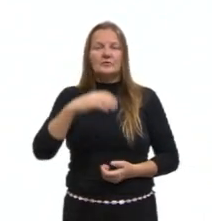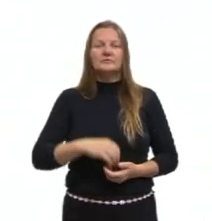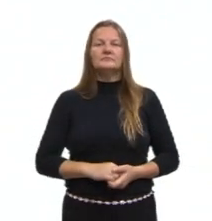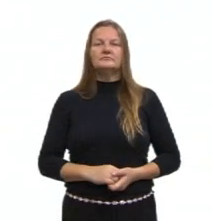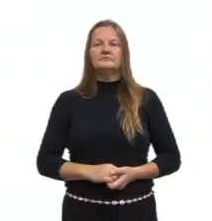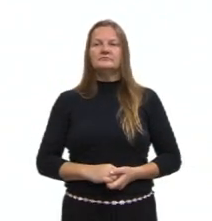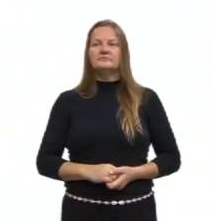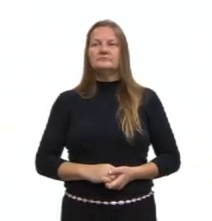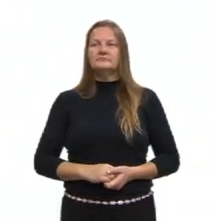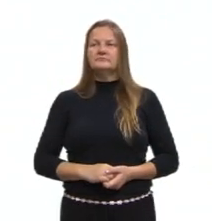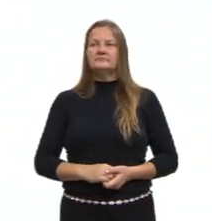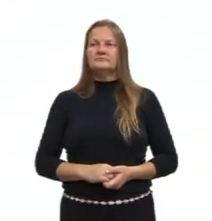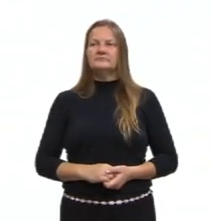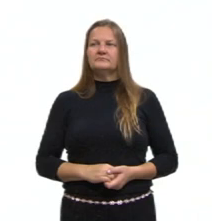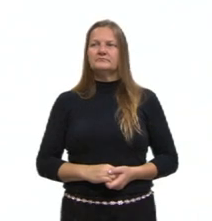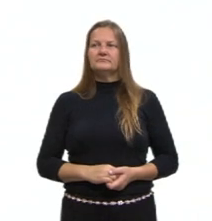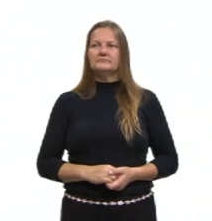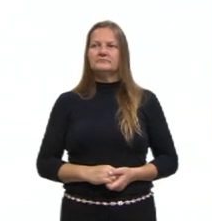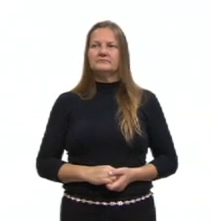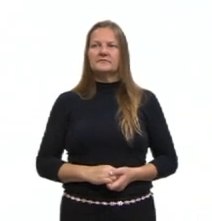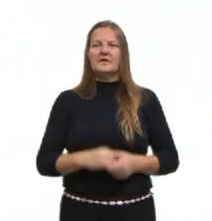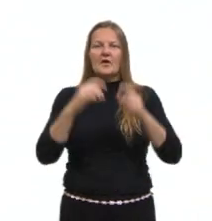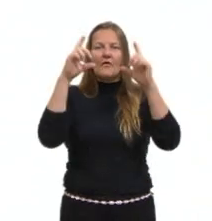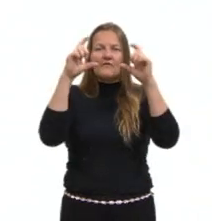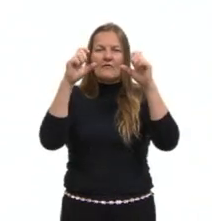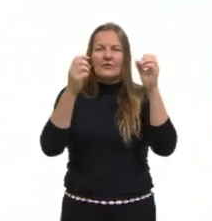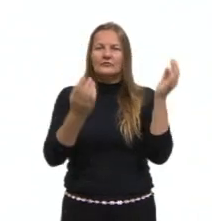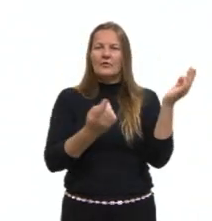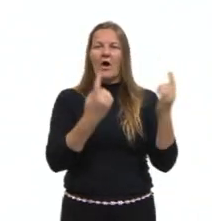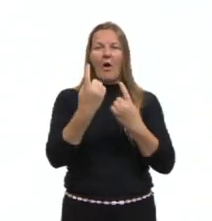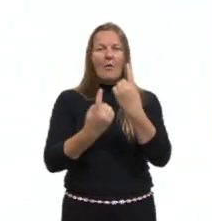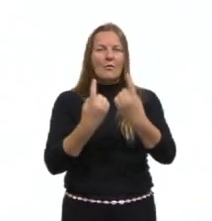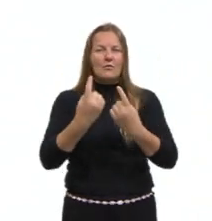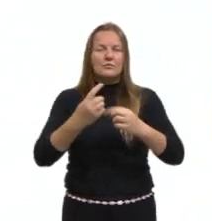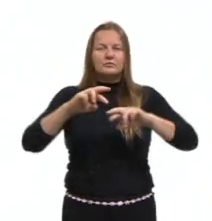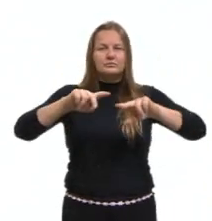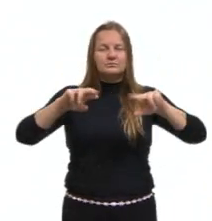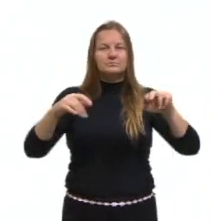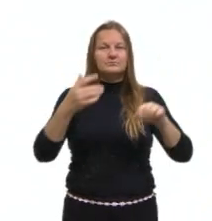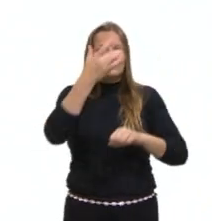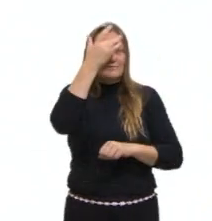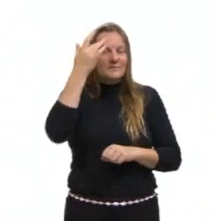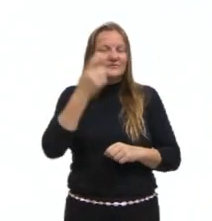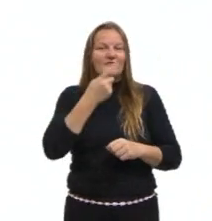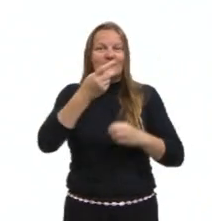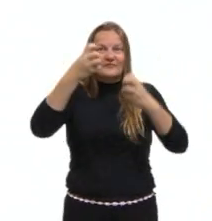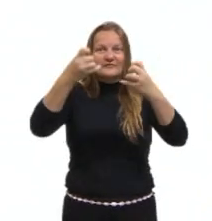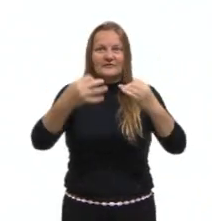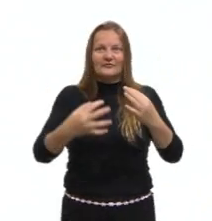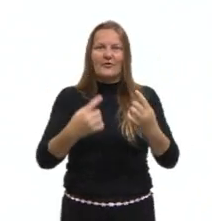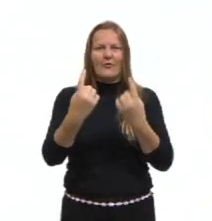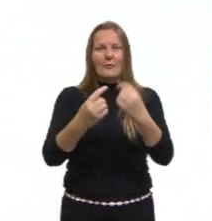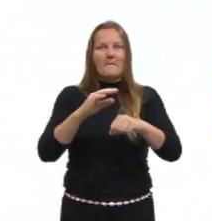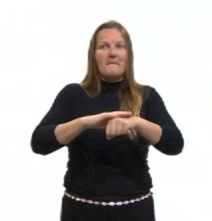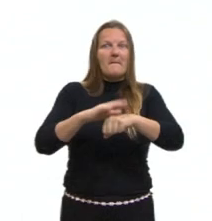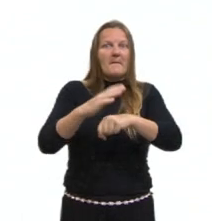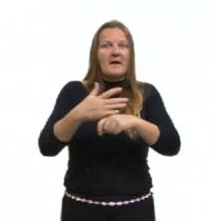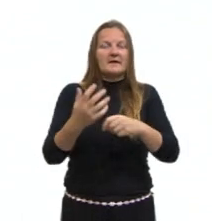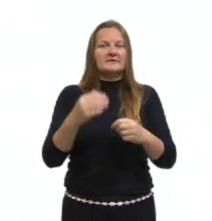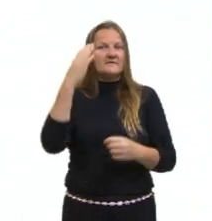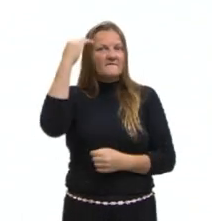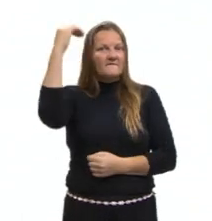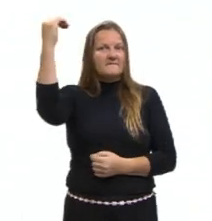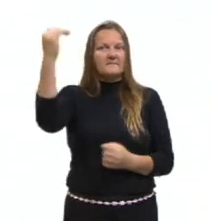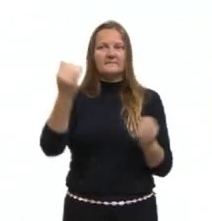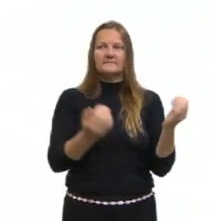branco E aqui nessa foto a gente pode ver várias pessoas que eu já falei né em alguns outros que também são famosos